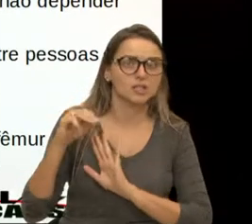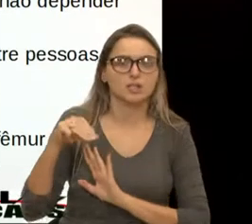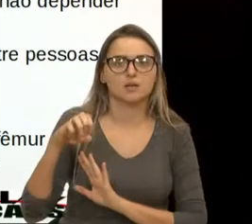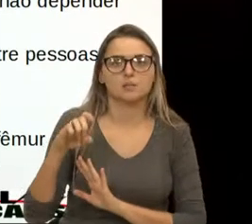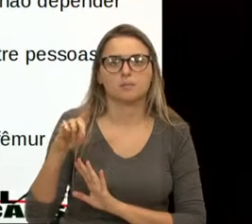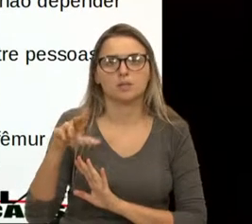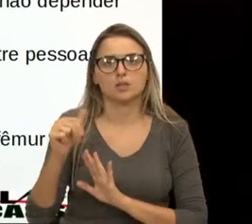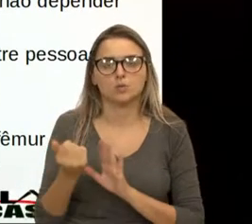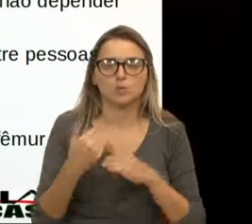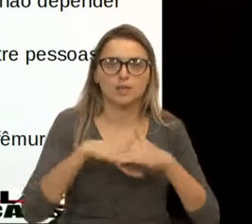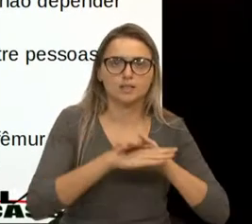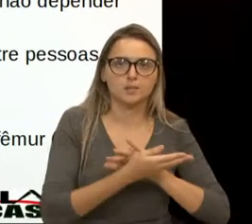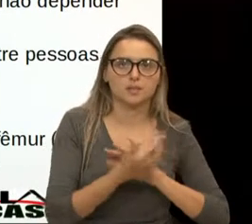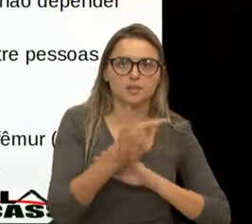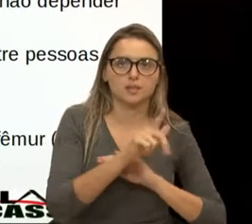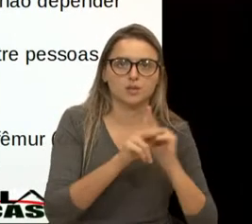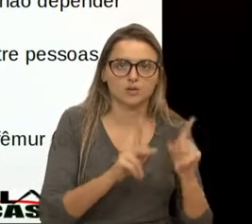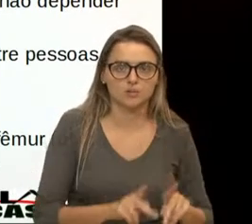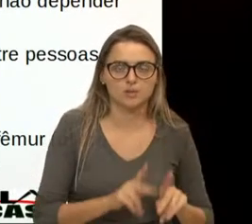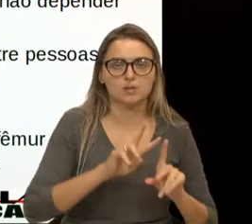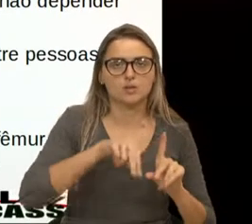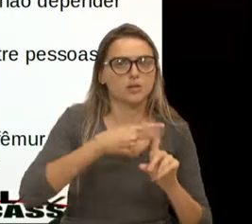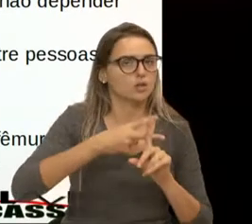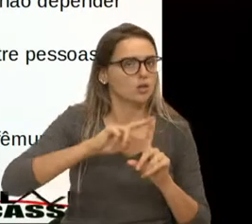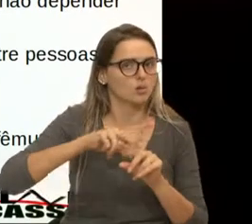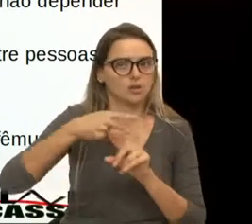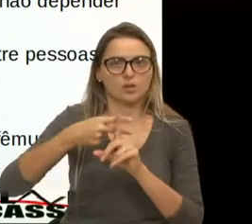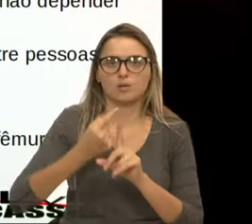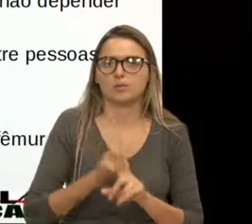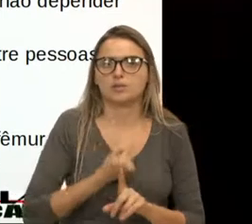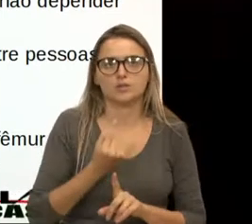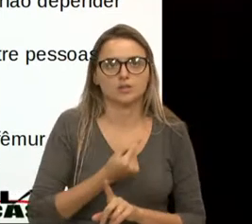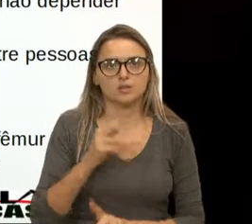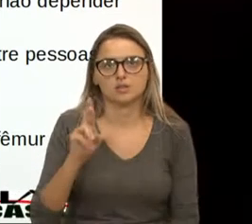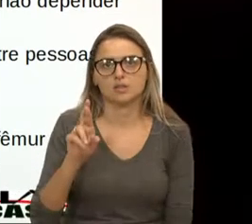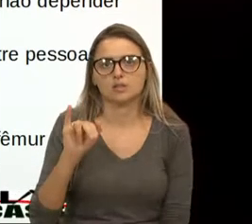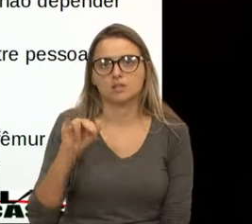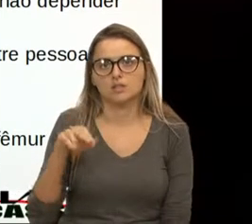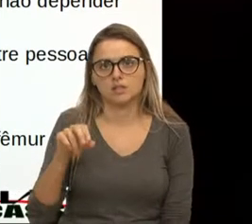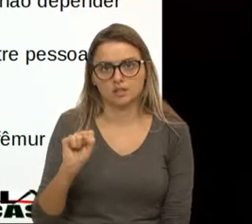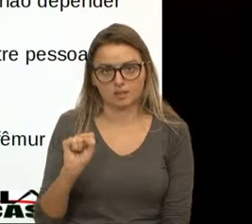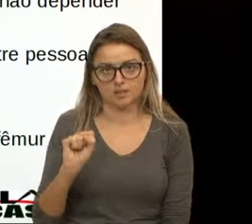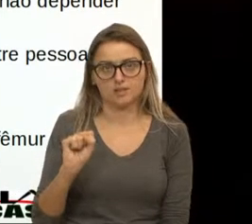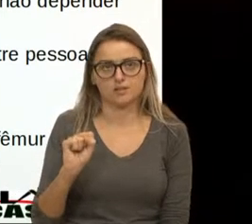outro paciente e o tecido se multiplica sozinho. Os rins,